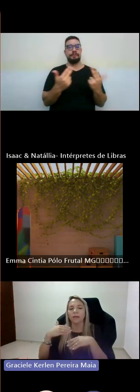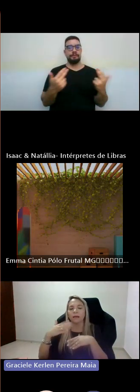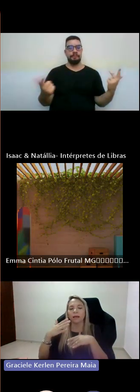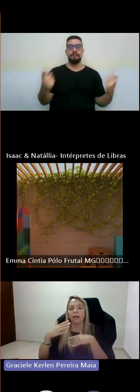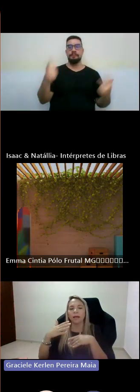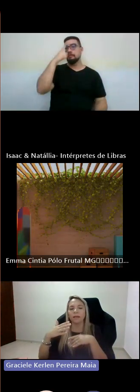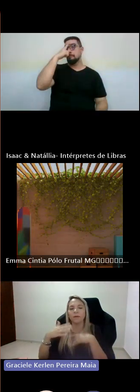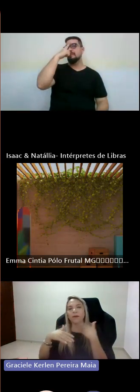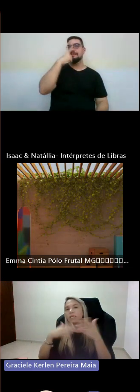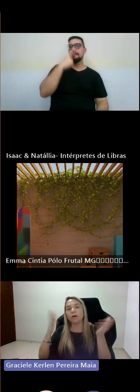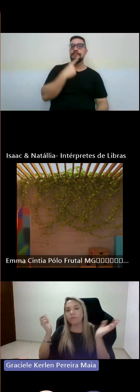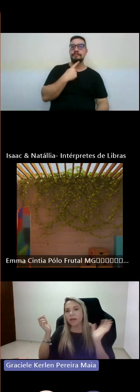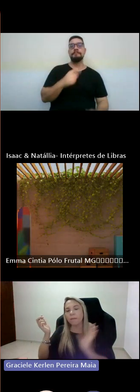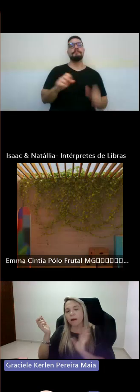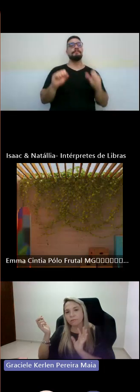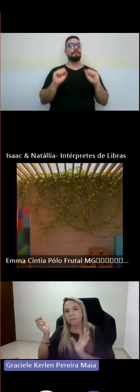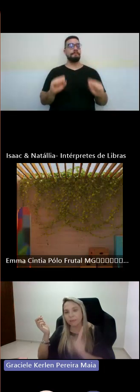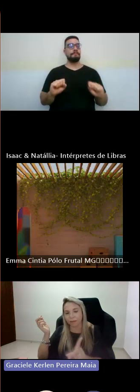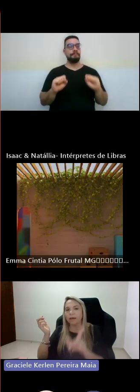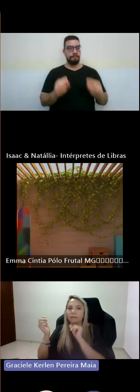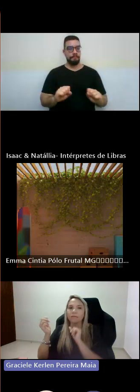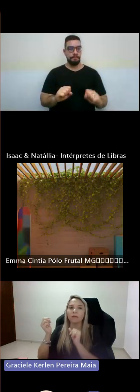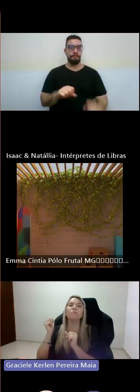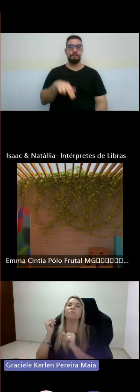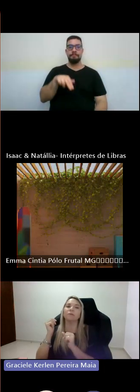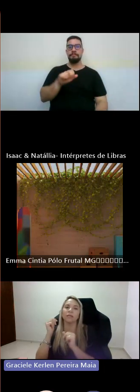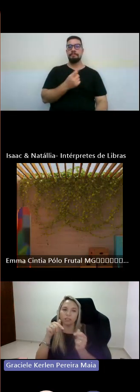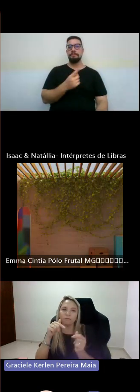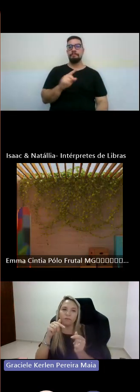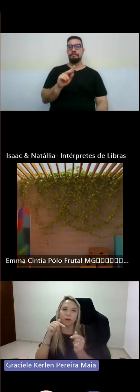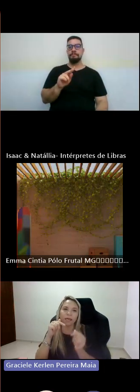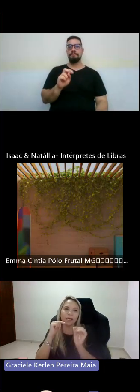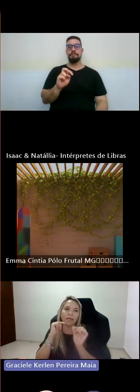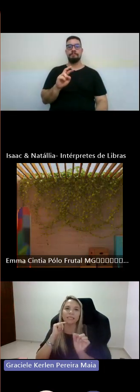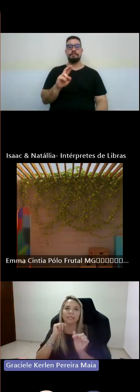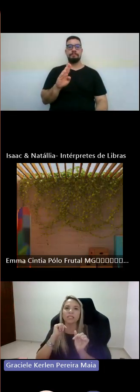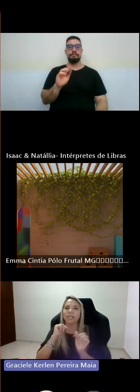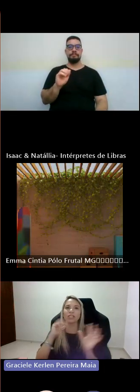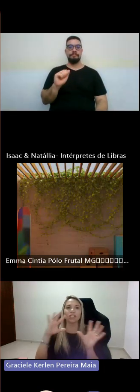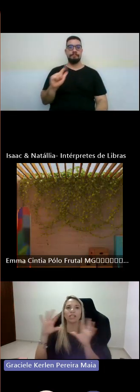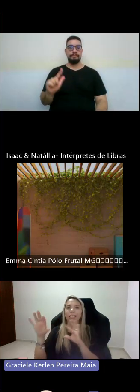Pela linguagem não verbal também. Então, a gente viu aqui